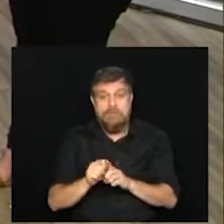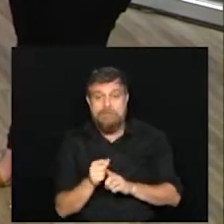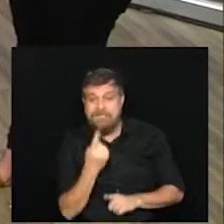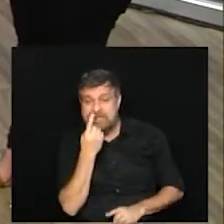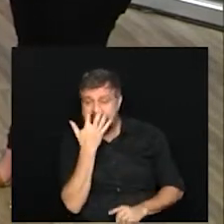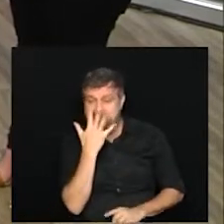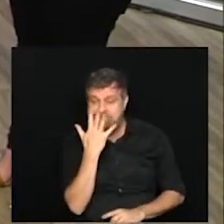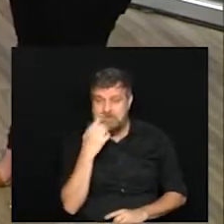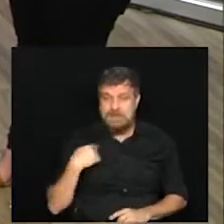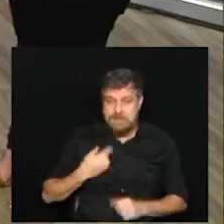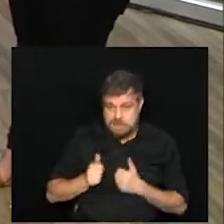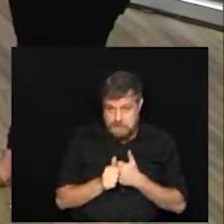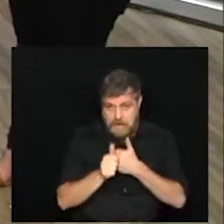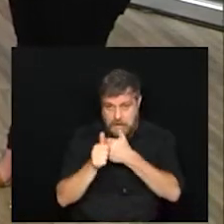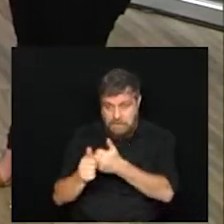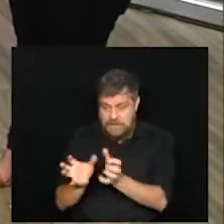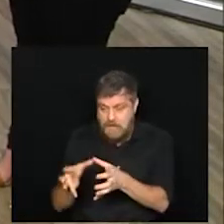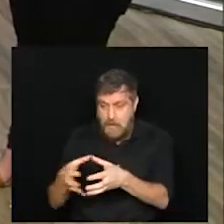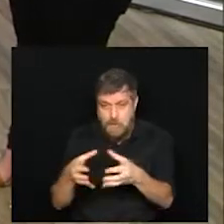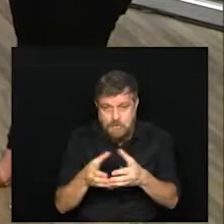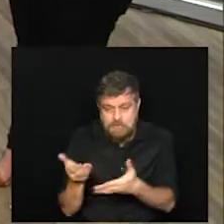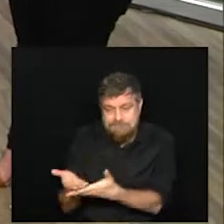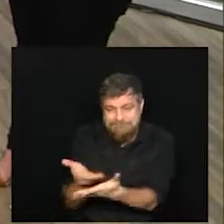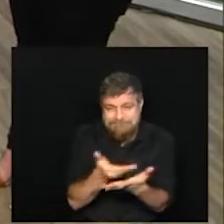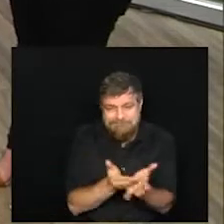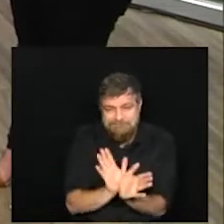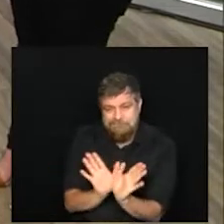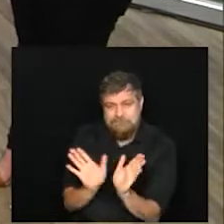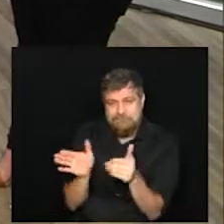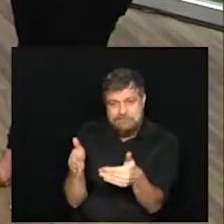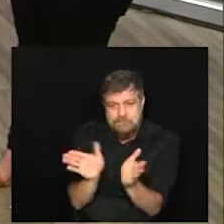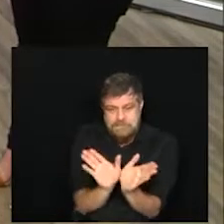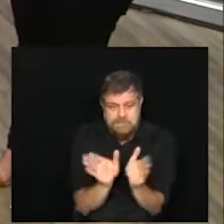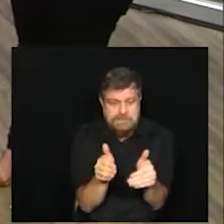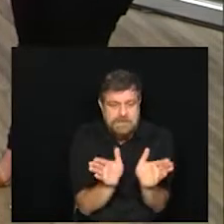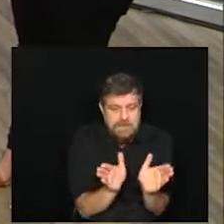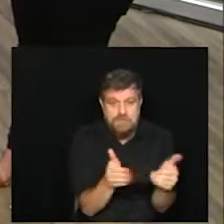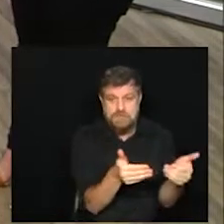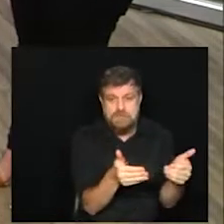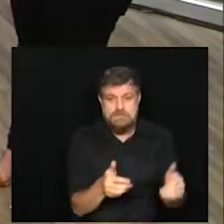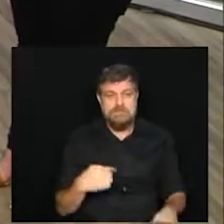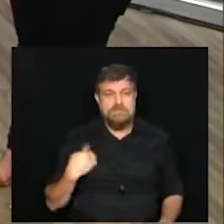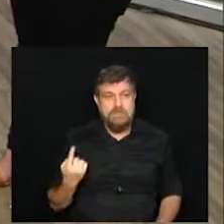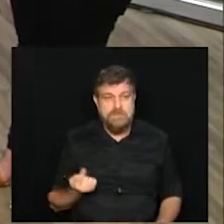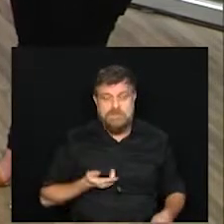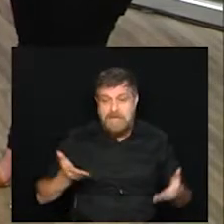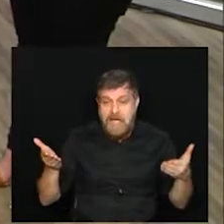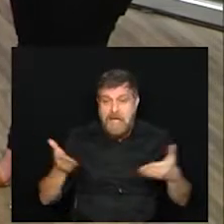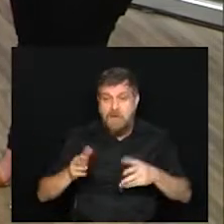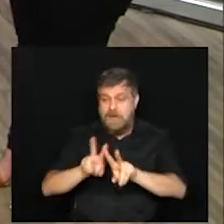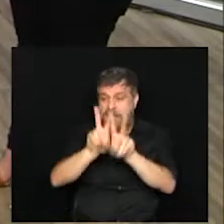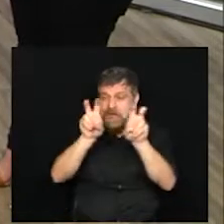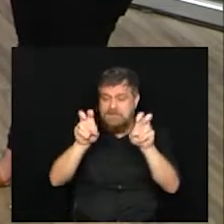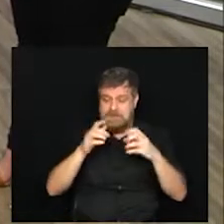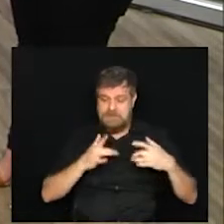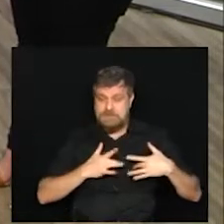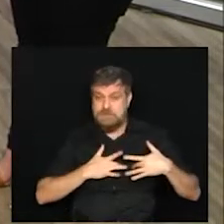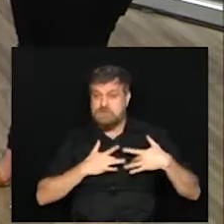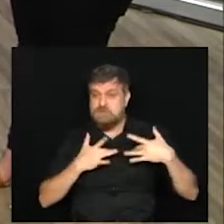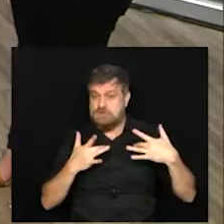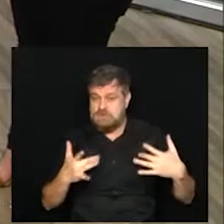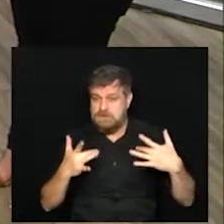segue acompanhando então o trabalho das comissões especial de estudos. Vamos falar agora sobre